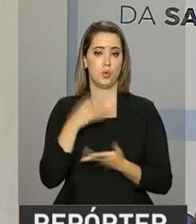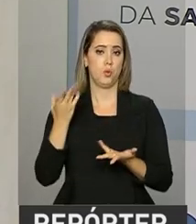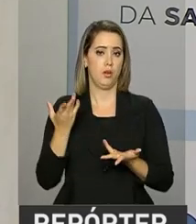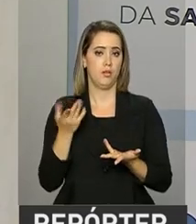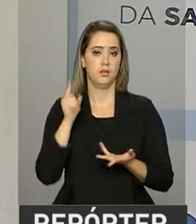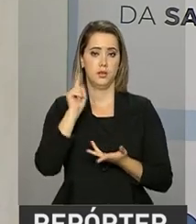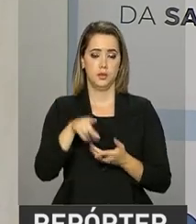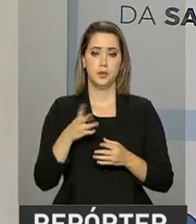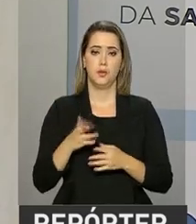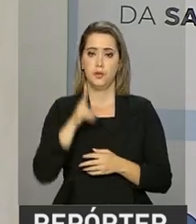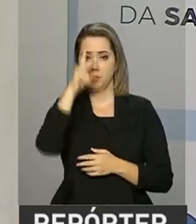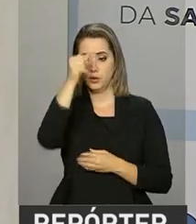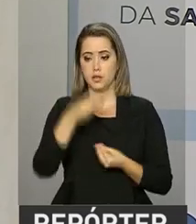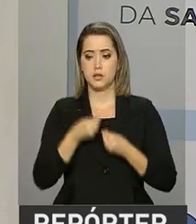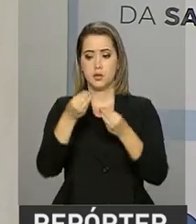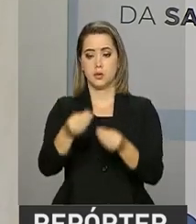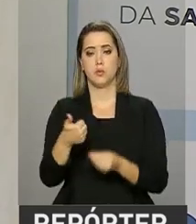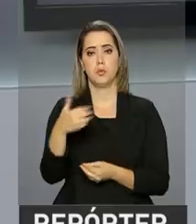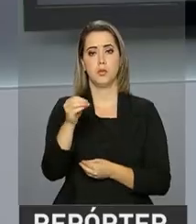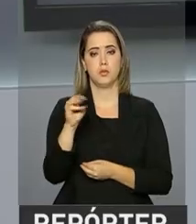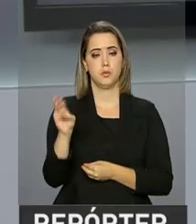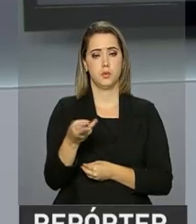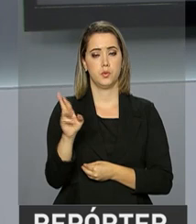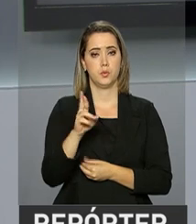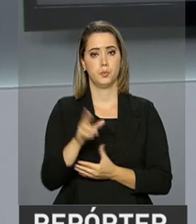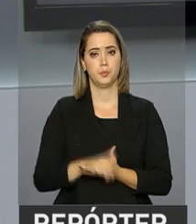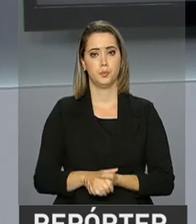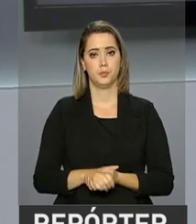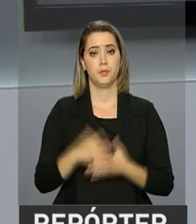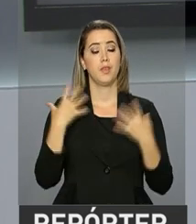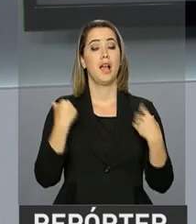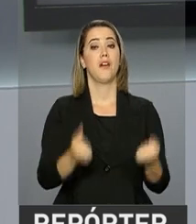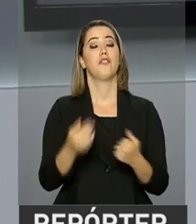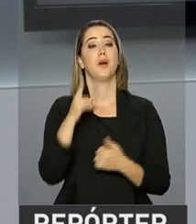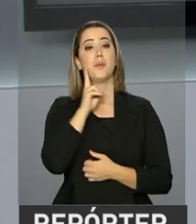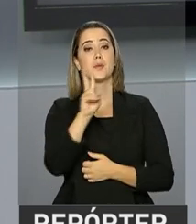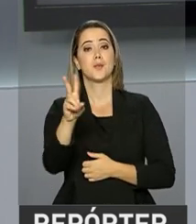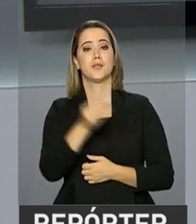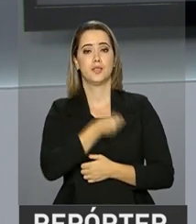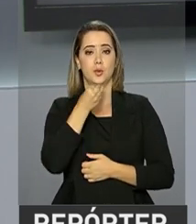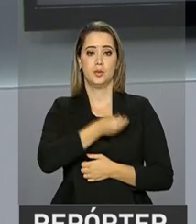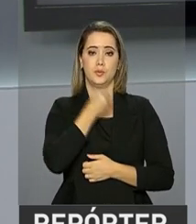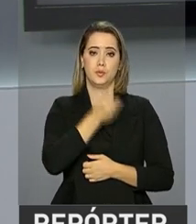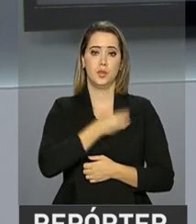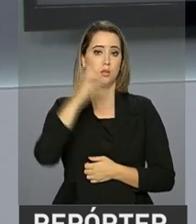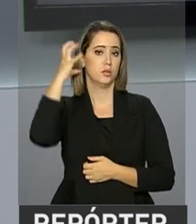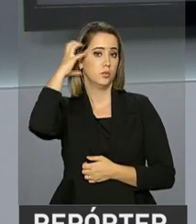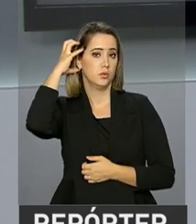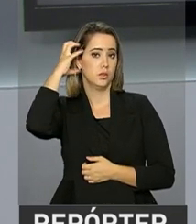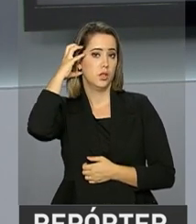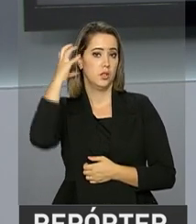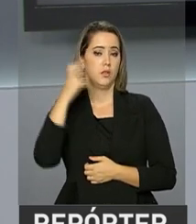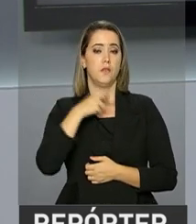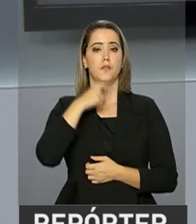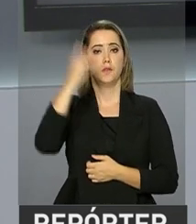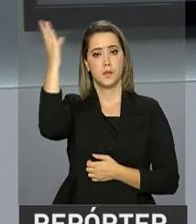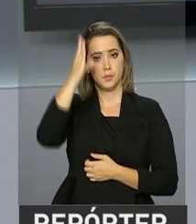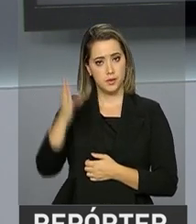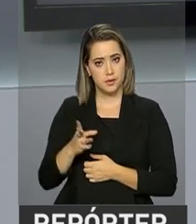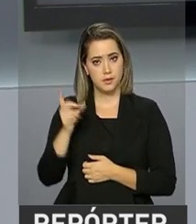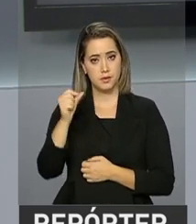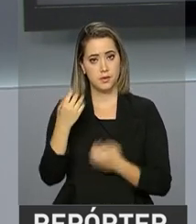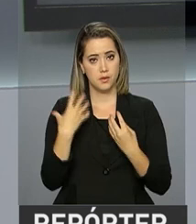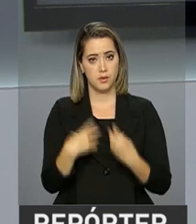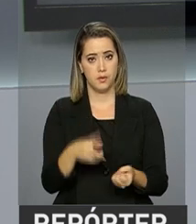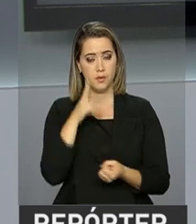mantida e fortalecida agora com mais 100 milhões de reais. E agora nós vamos ao vivo ao programa de rádio A Voz do Brasil,